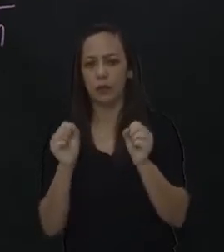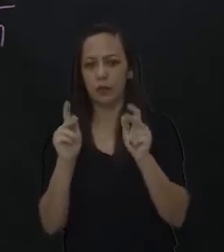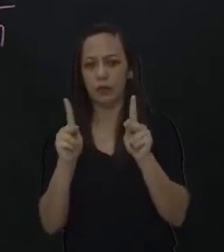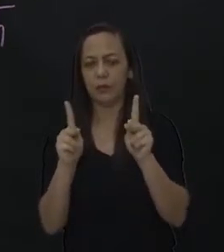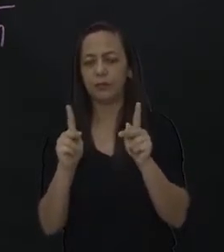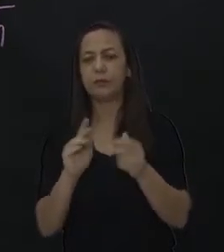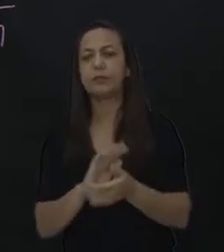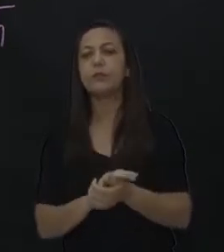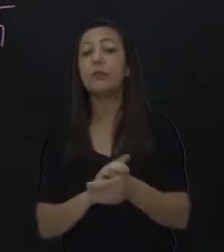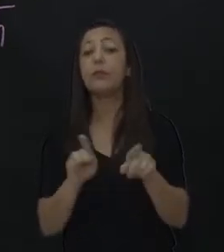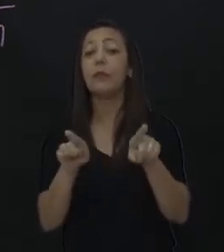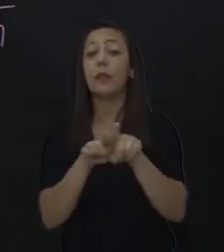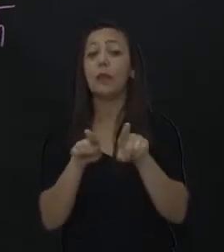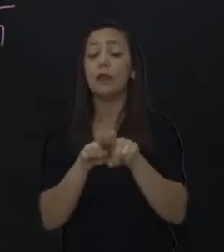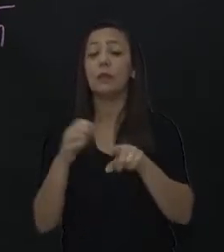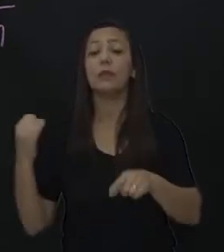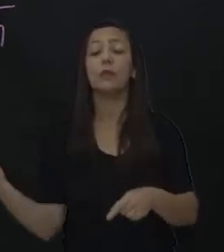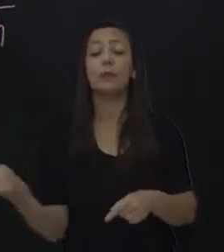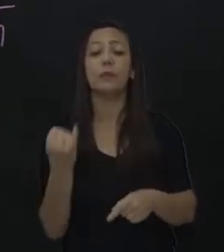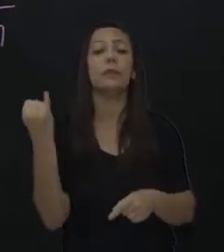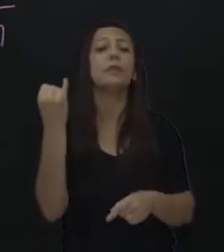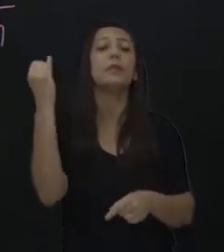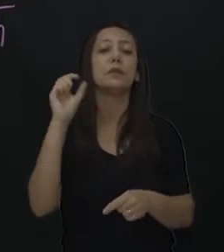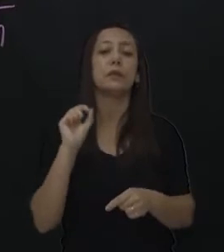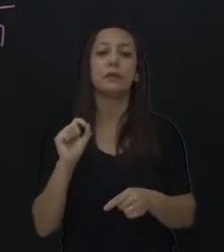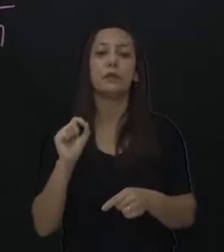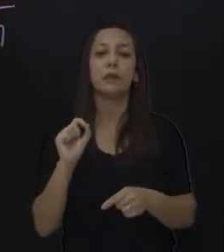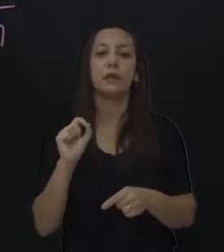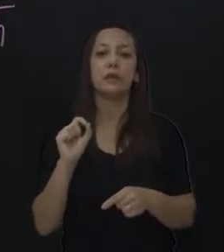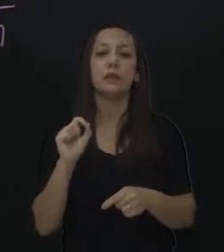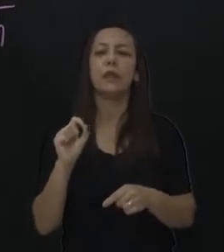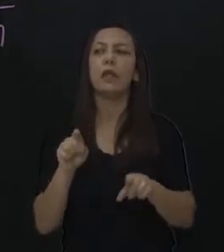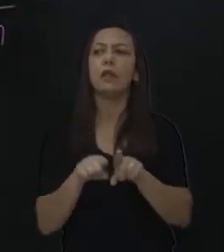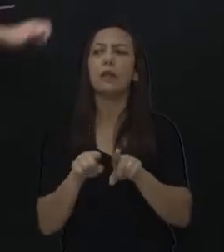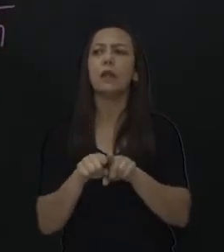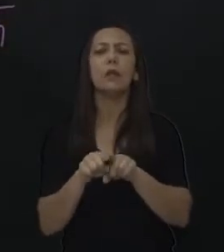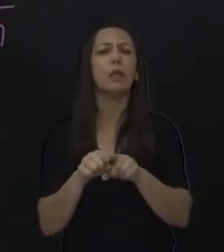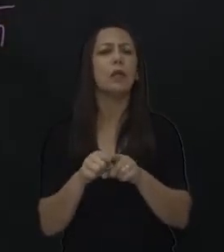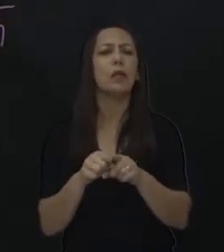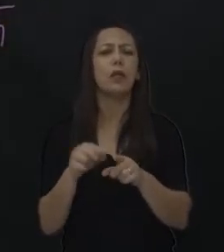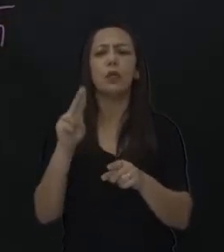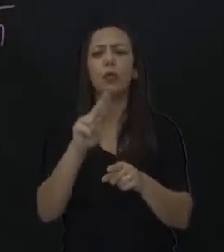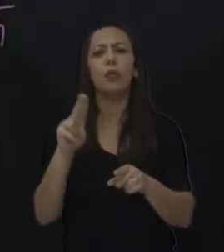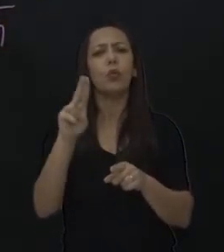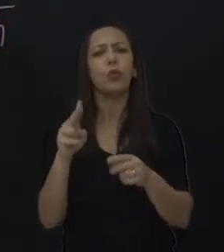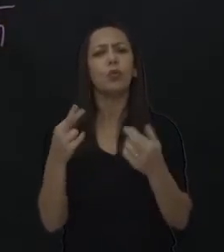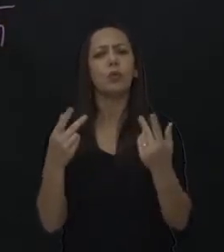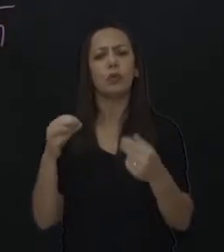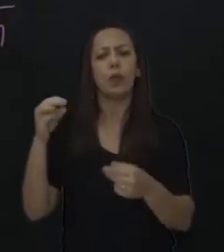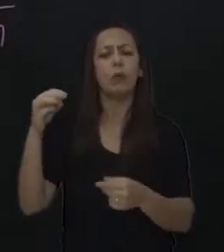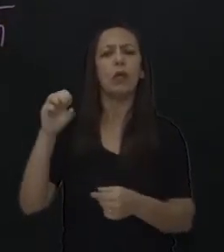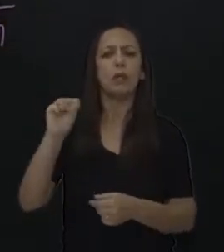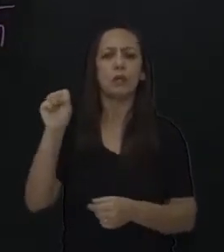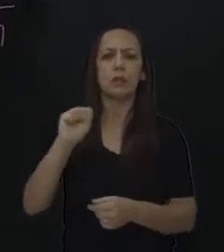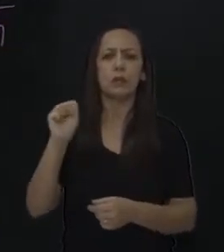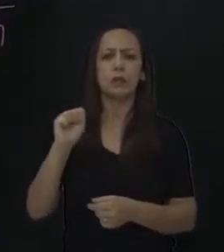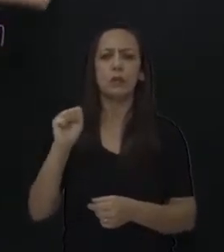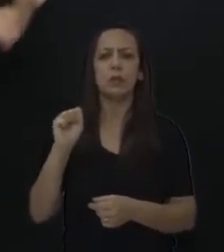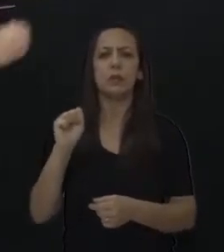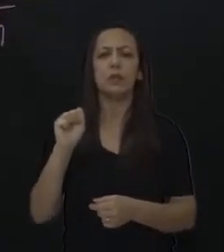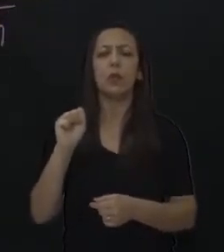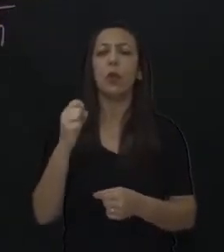perfeito? Outra coisa importante, reparem, a mesma ideia trata de minutos para segundos. 1